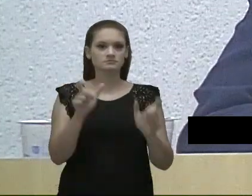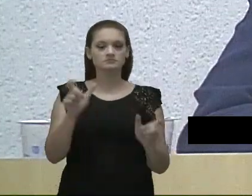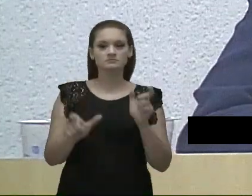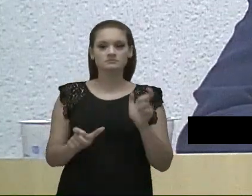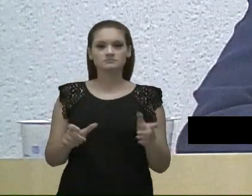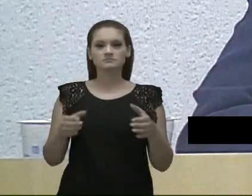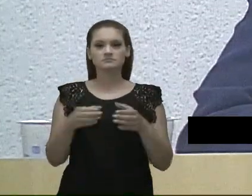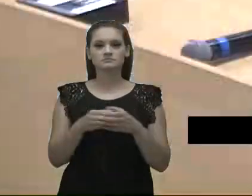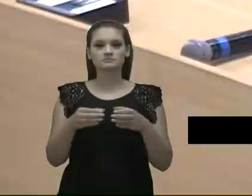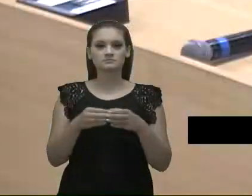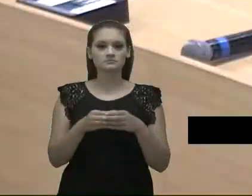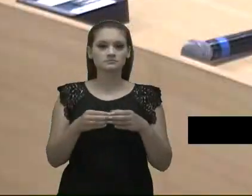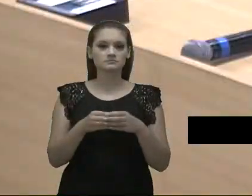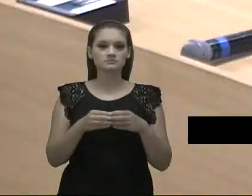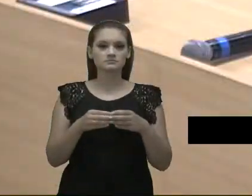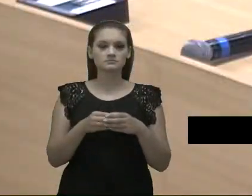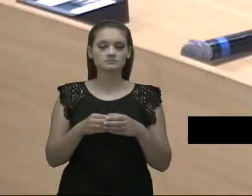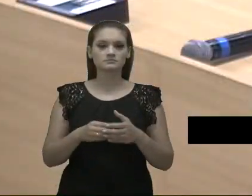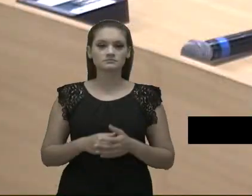time?